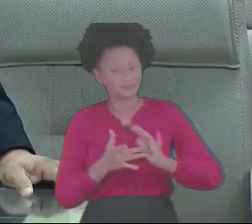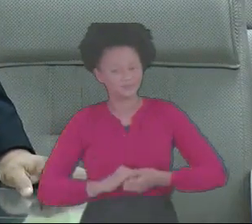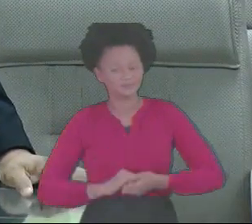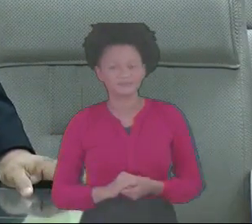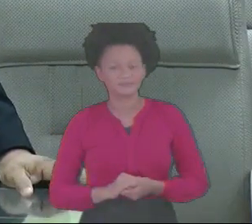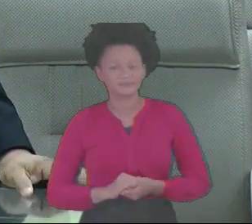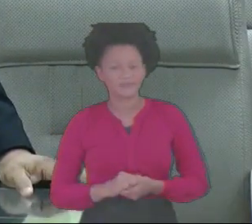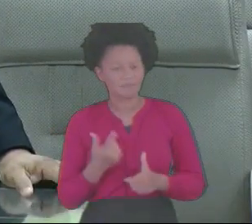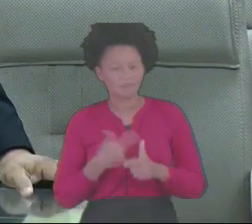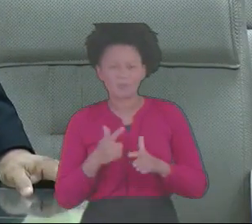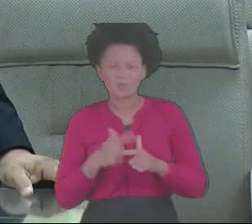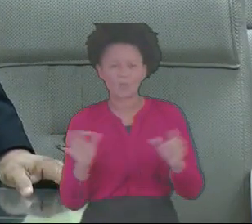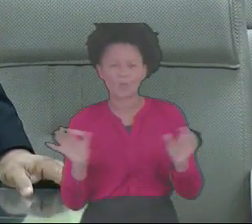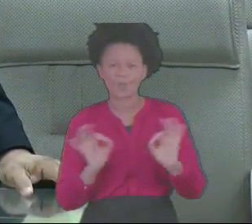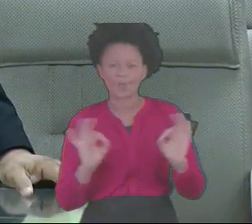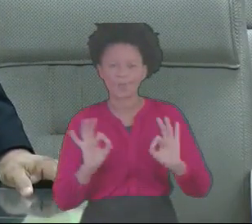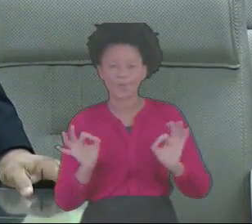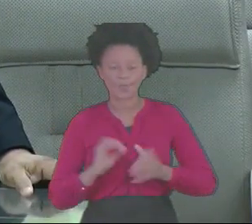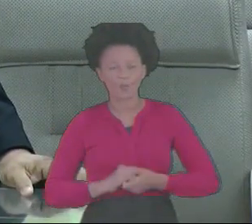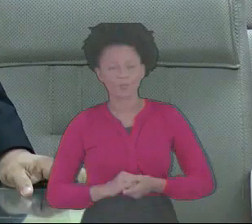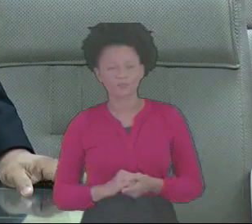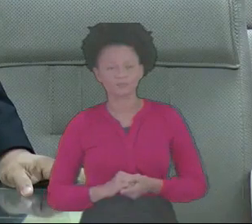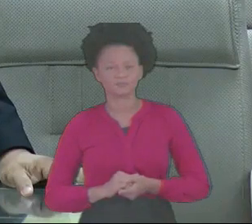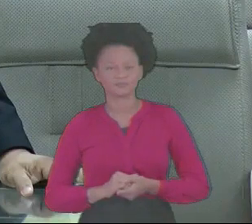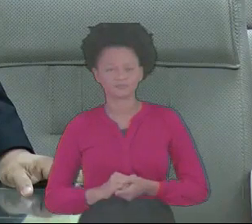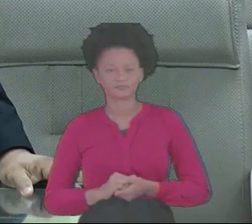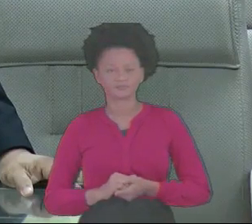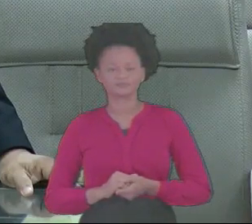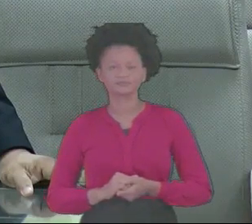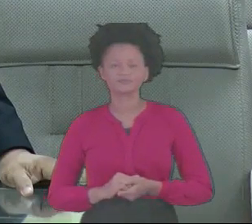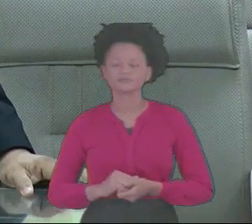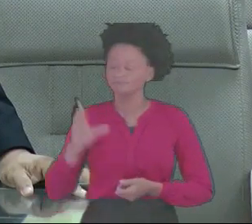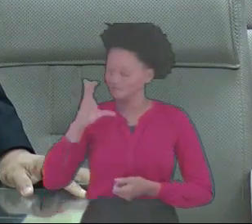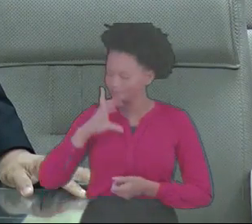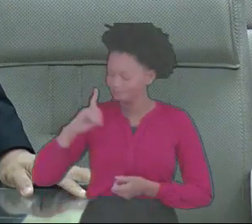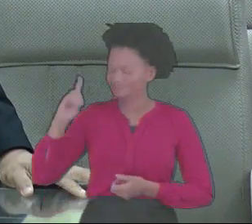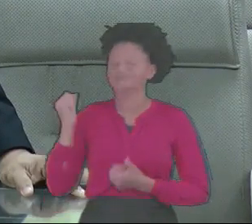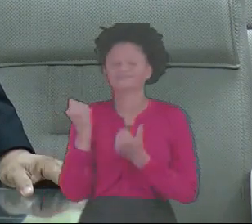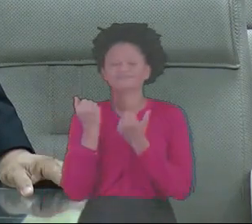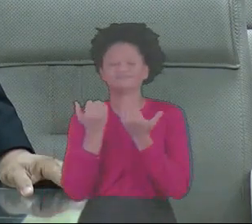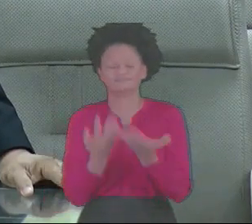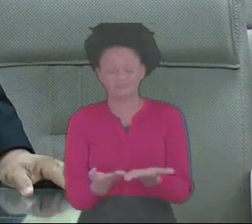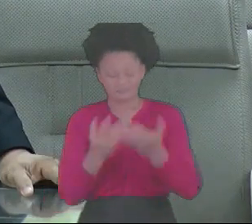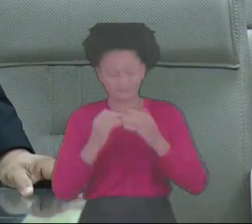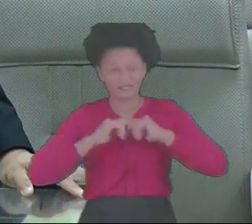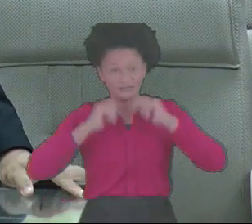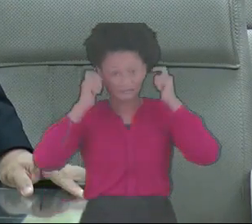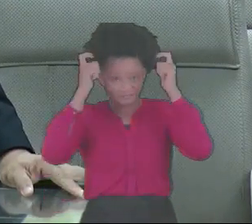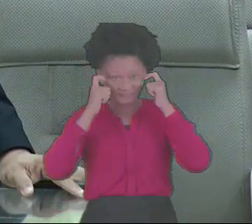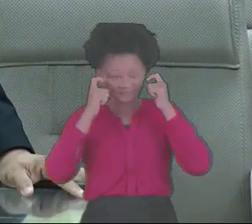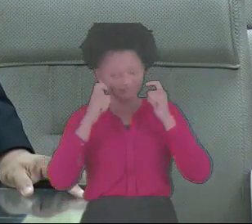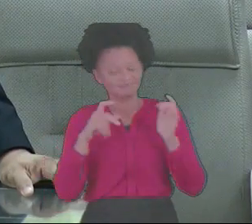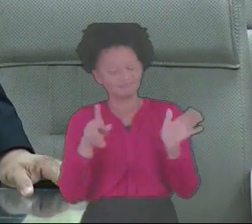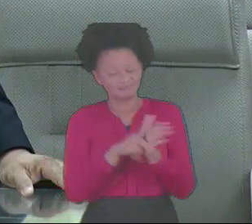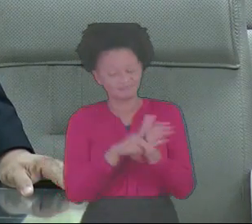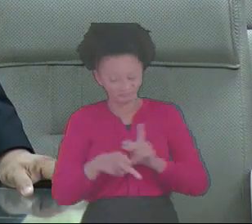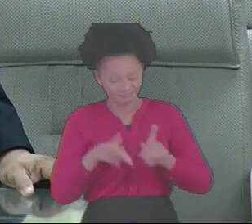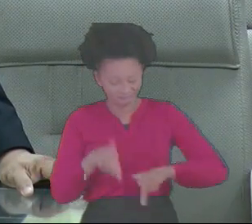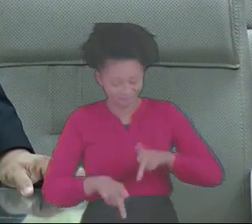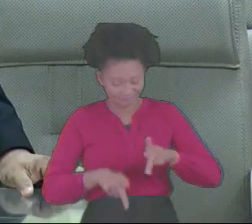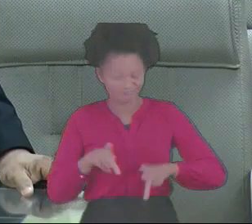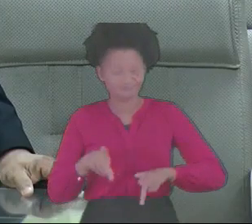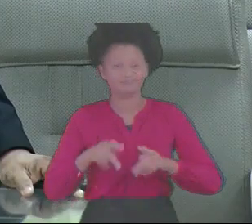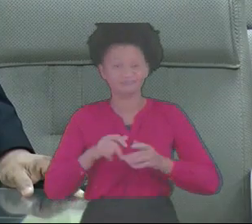e não tem problema e Deus vai dar um rei a Israel e